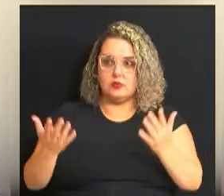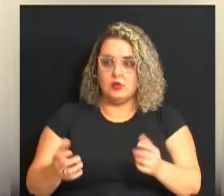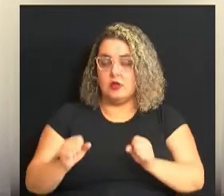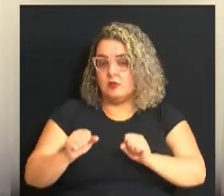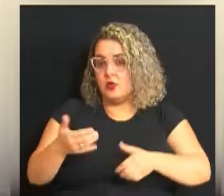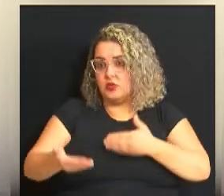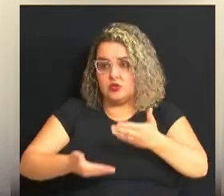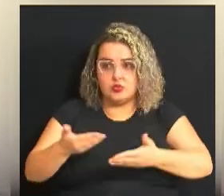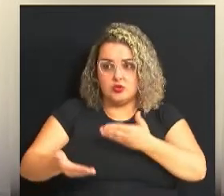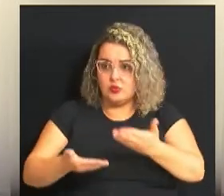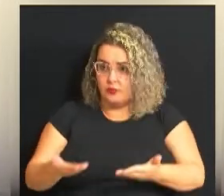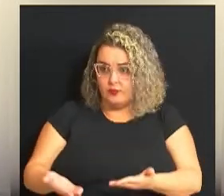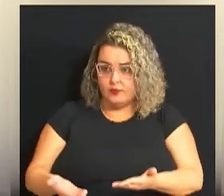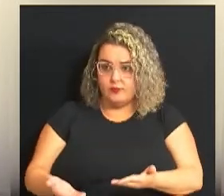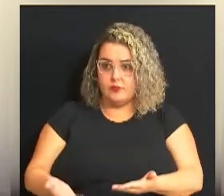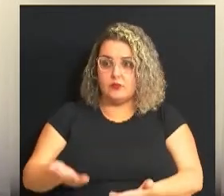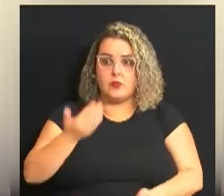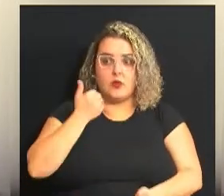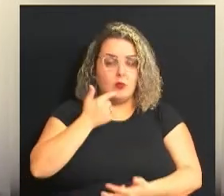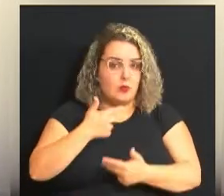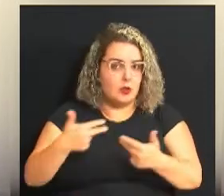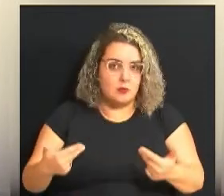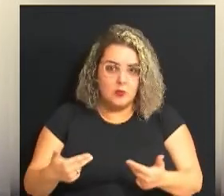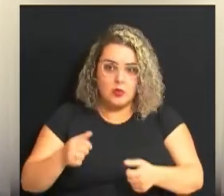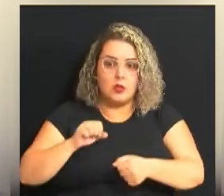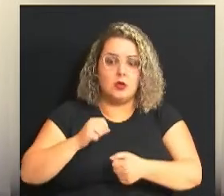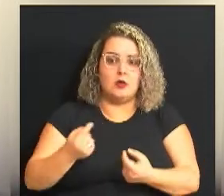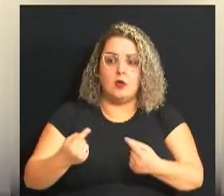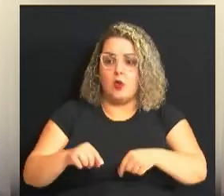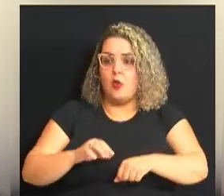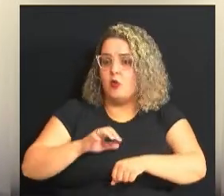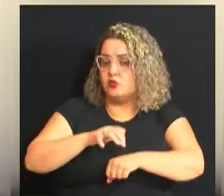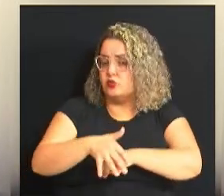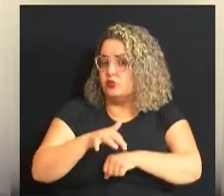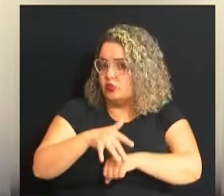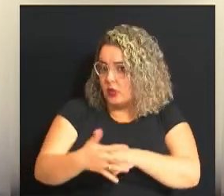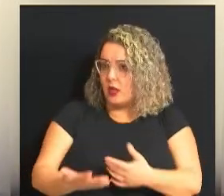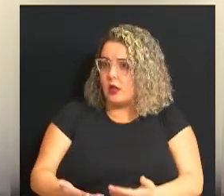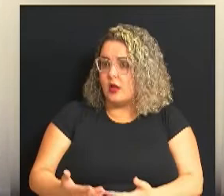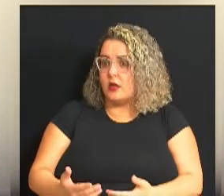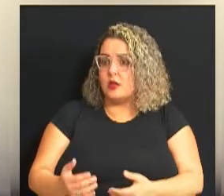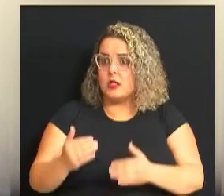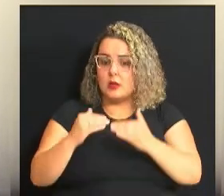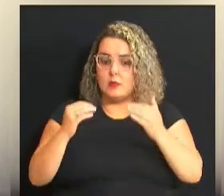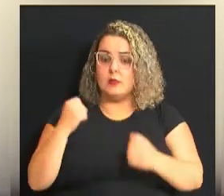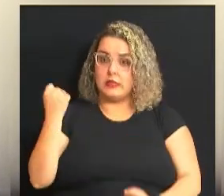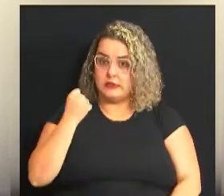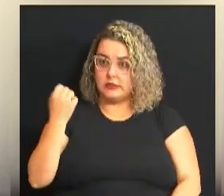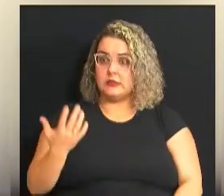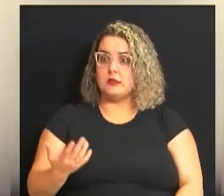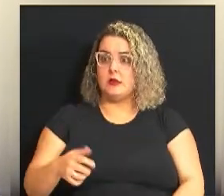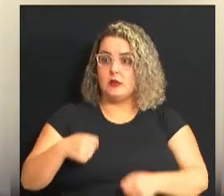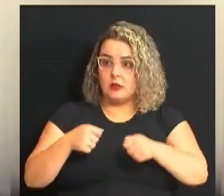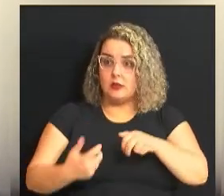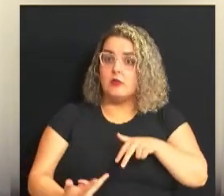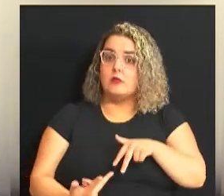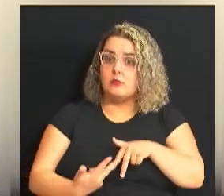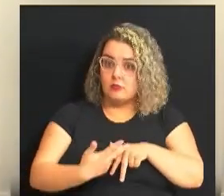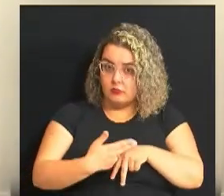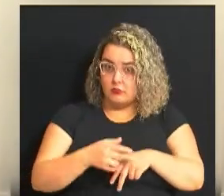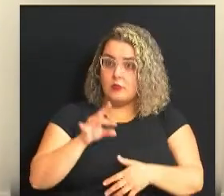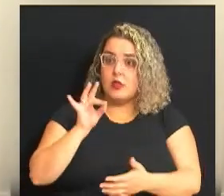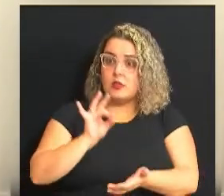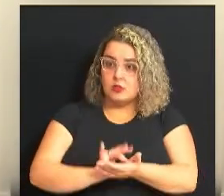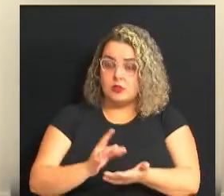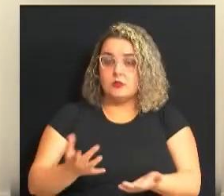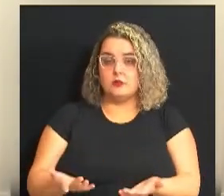tratados só com uma alimentação anti-inflamatória e tem graus mais complexos em que a mulher precisa de cirurgia mesmo.